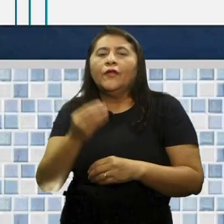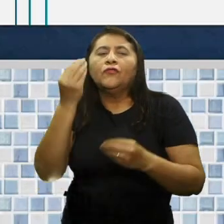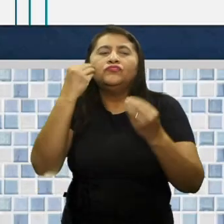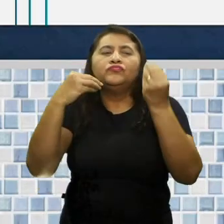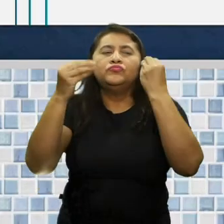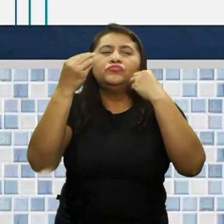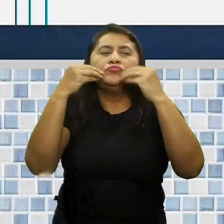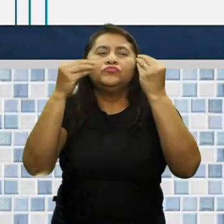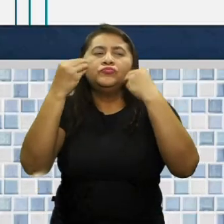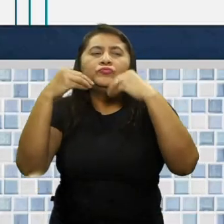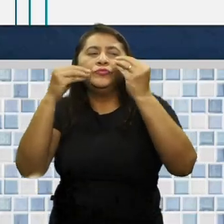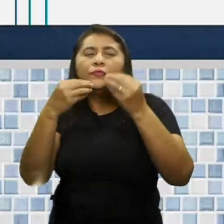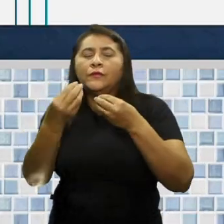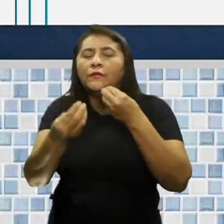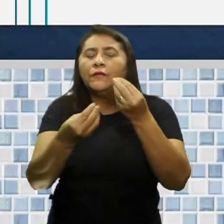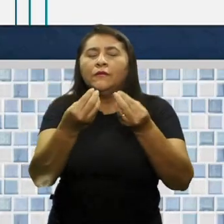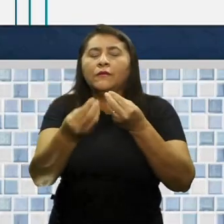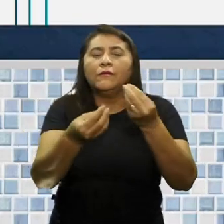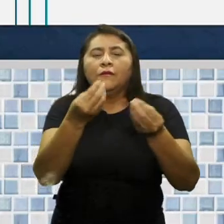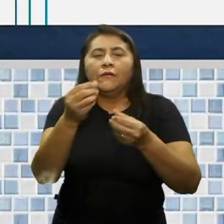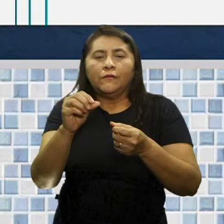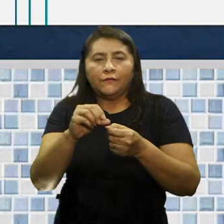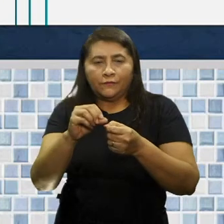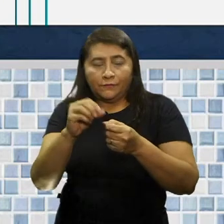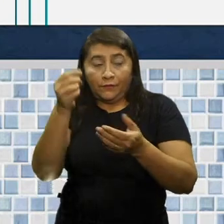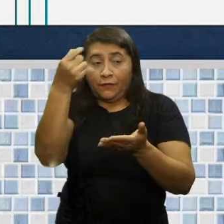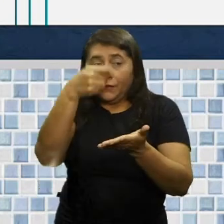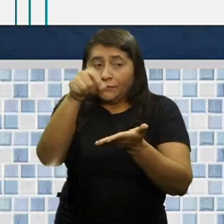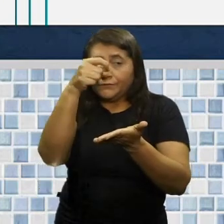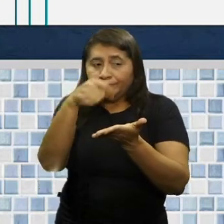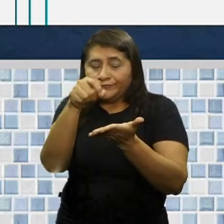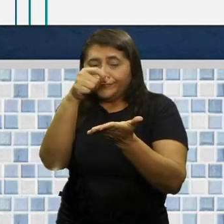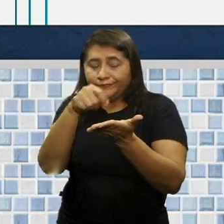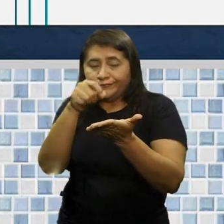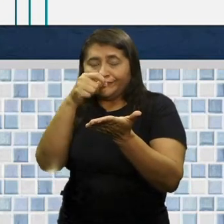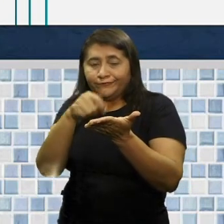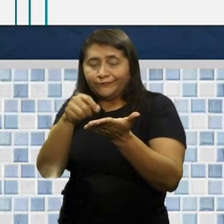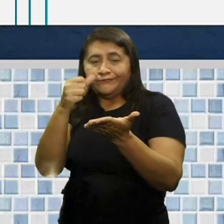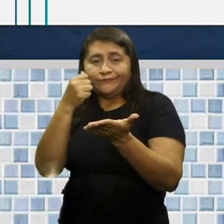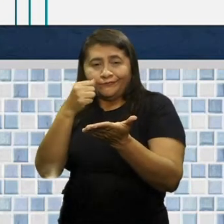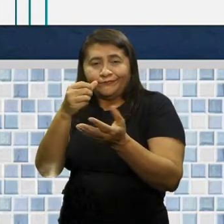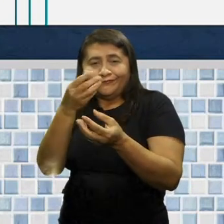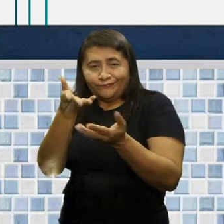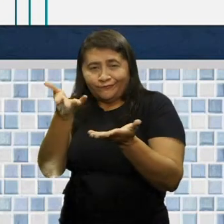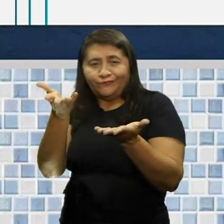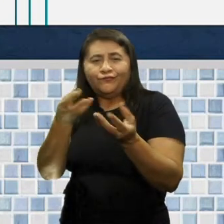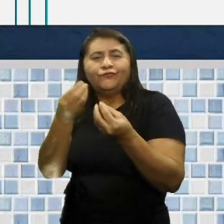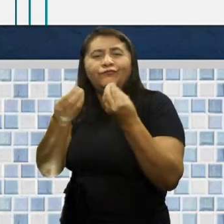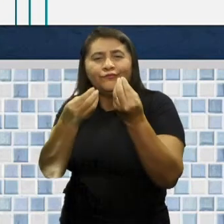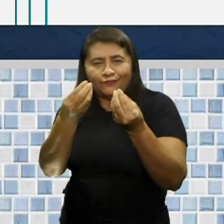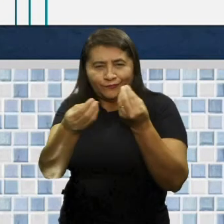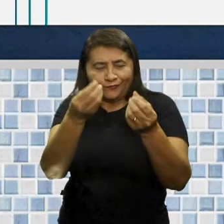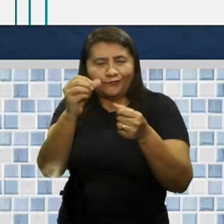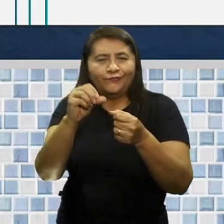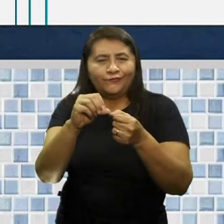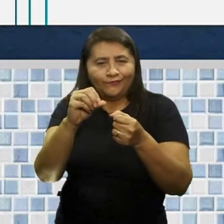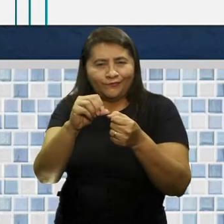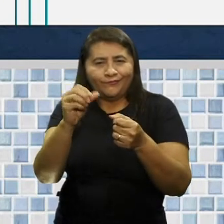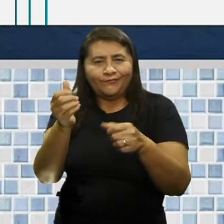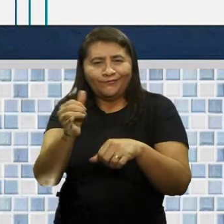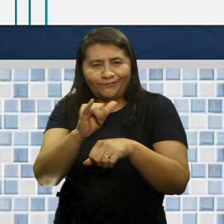maquiagem. Tem muito editorial por aí, né? Só que agora vocês vão escrever. Isso é bom para as meninas. Como é que você faz com uma maquiagem? Qual a